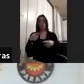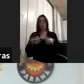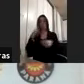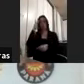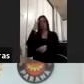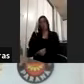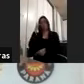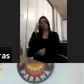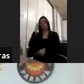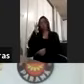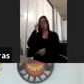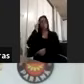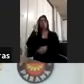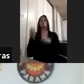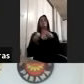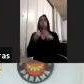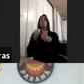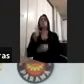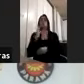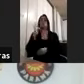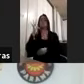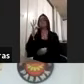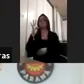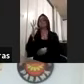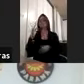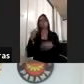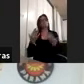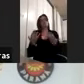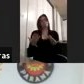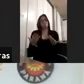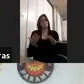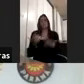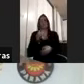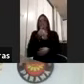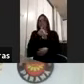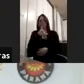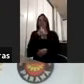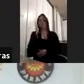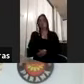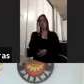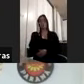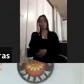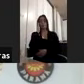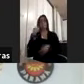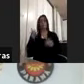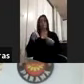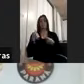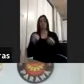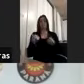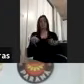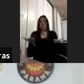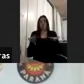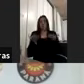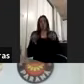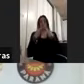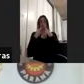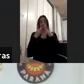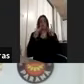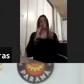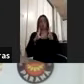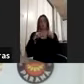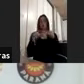né? Temos que dar apoio hoje, porque se nós não impedirmos essa ação nefasta da Renault agora, né, a gente tem que, é que